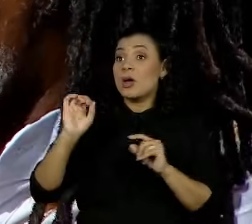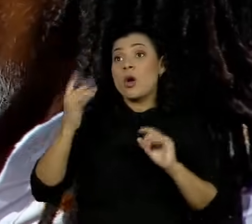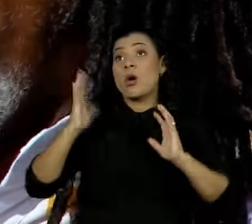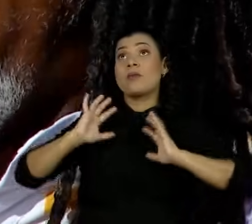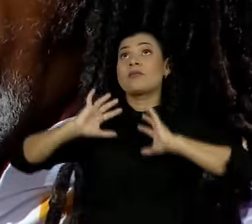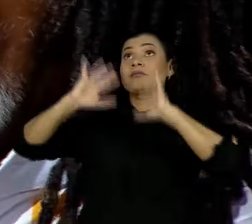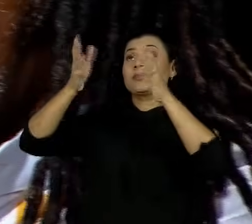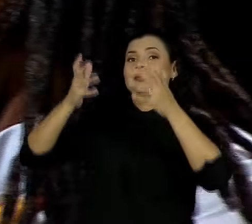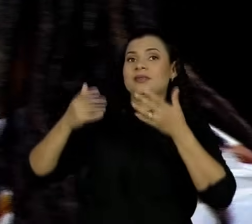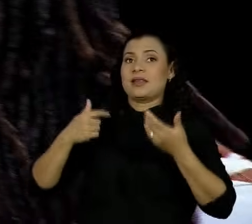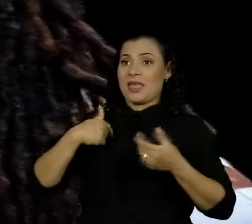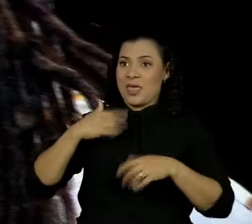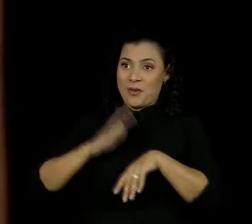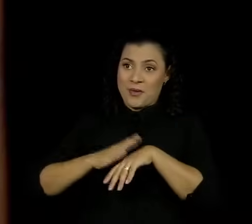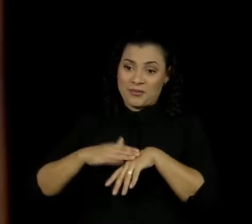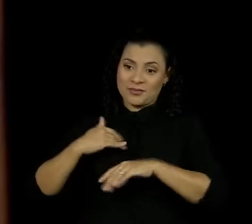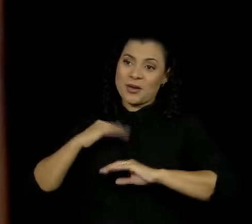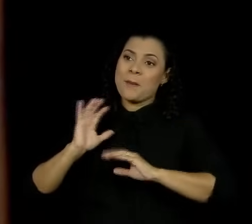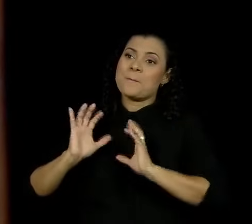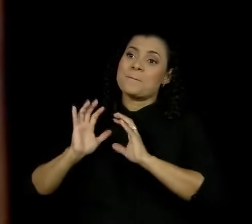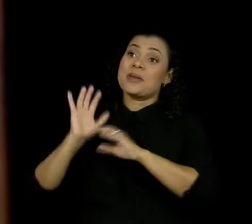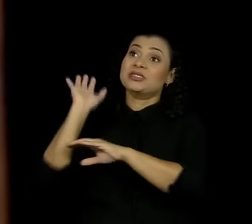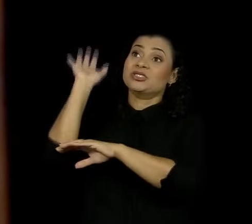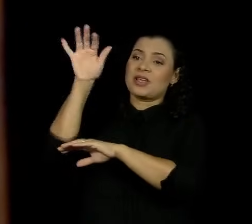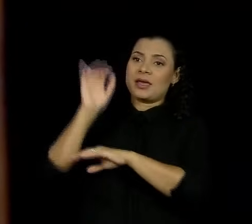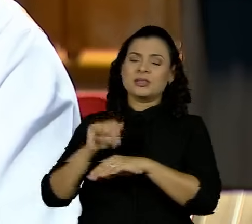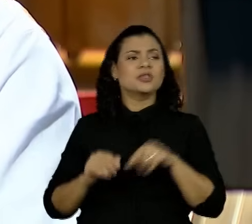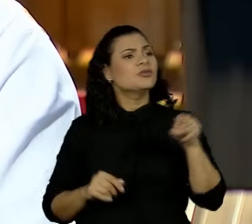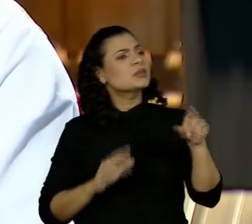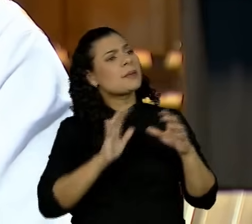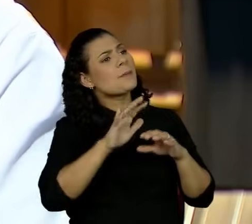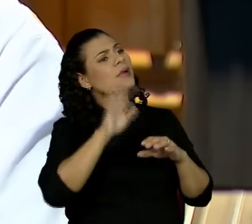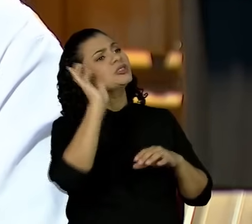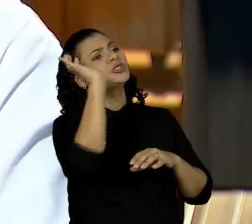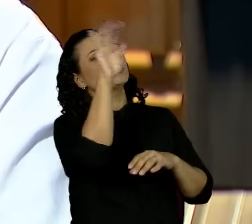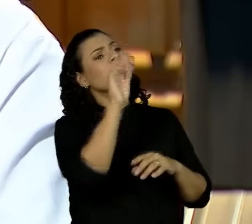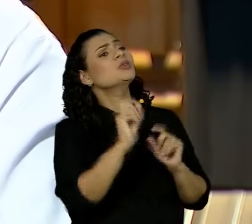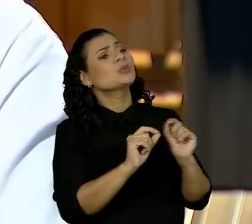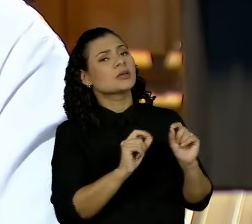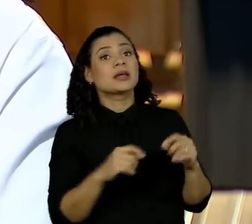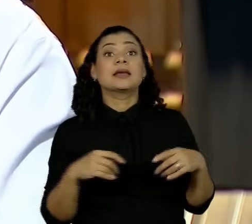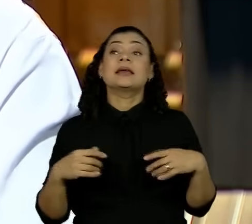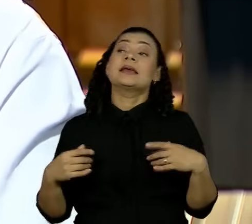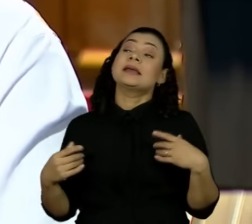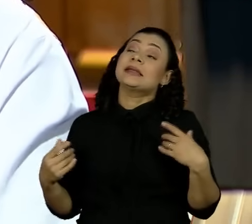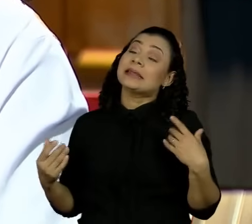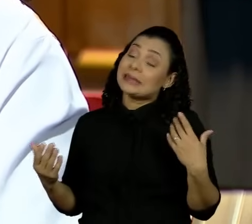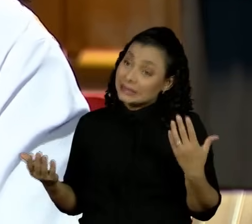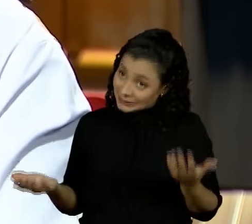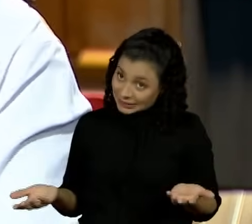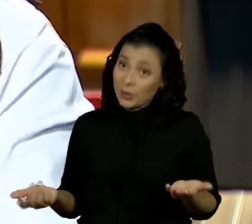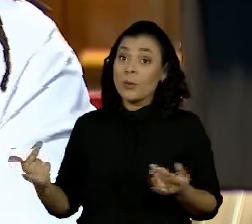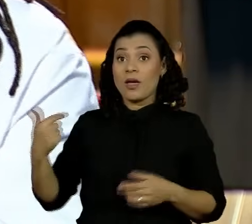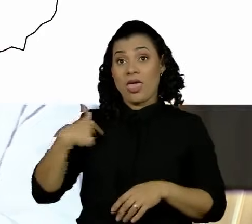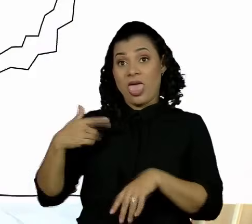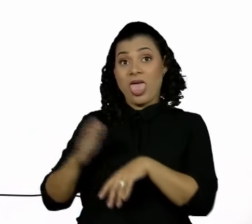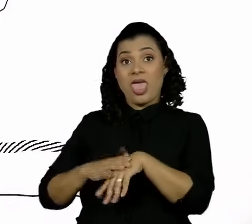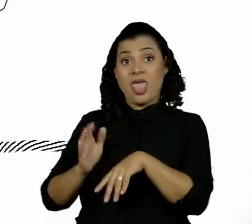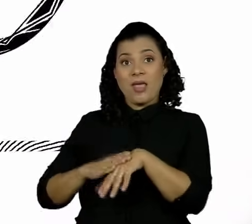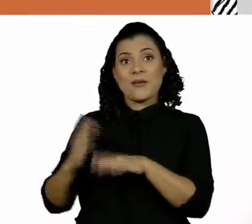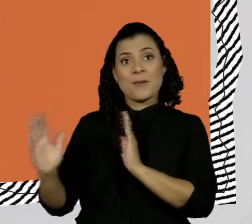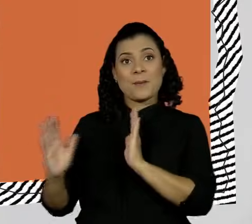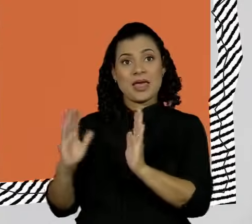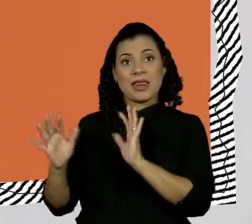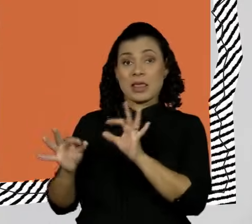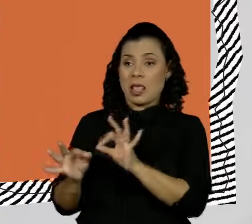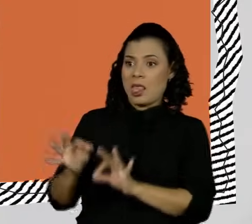era, ou- no meu caso era basquete, né? Era basquete. Você Era jogava em que basquete. posição? Então, olha só, né? É, Eu tive aquela fase